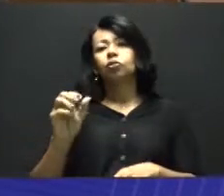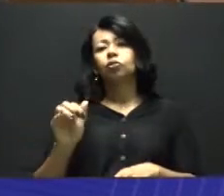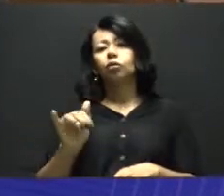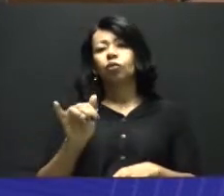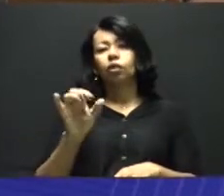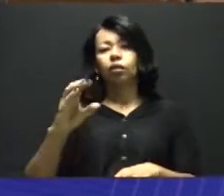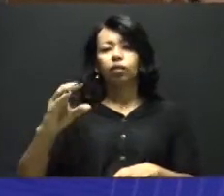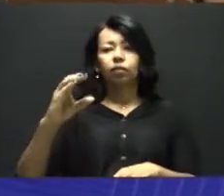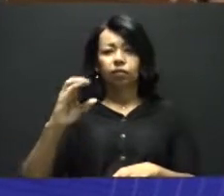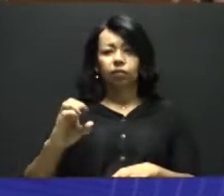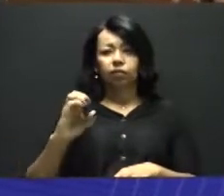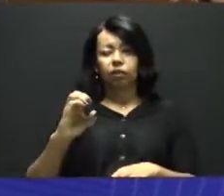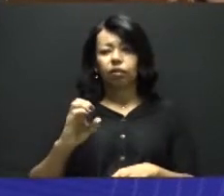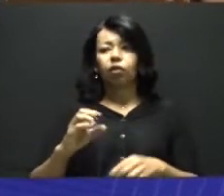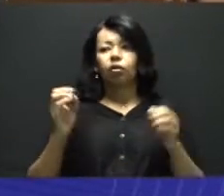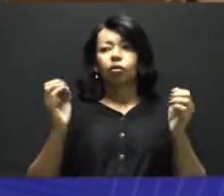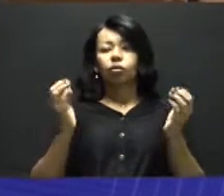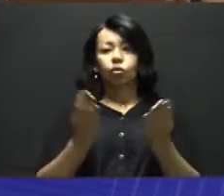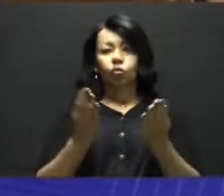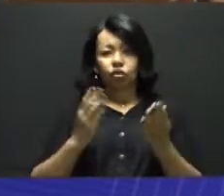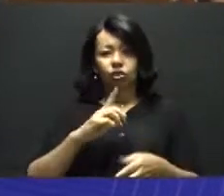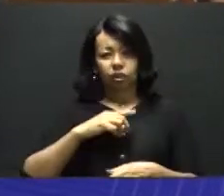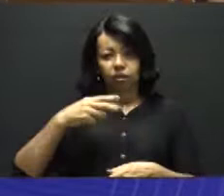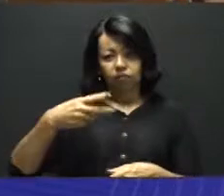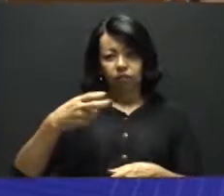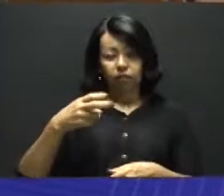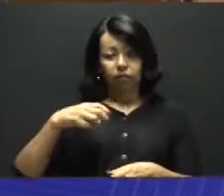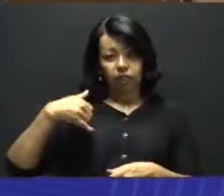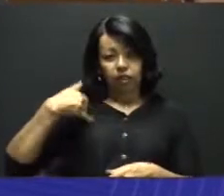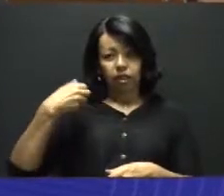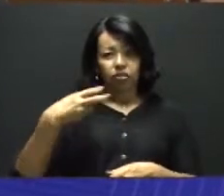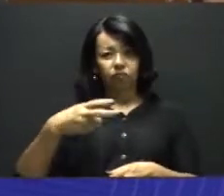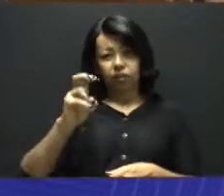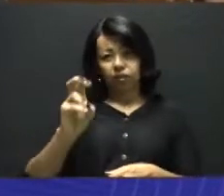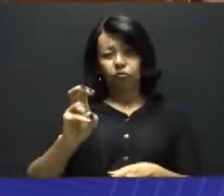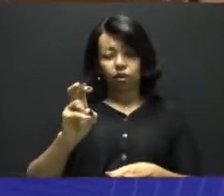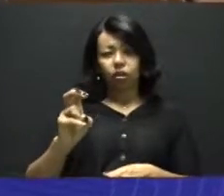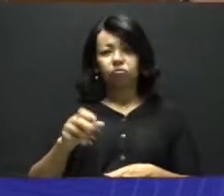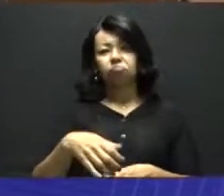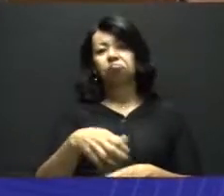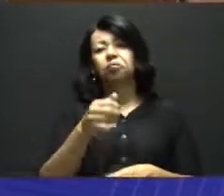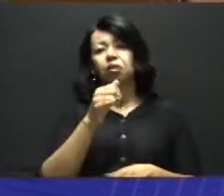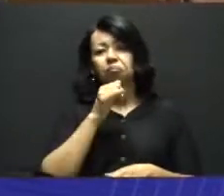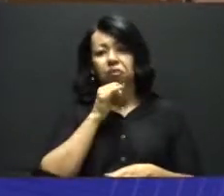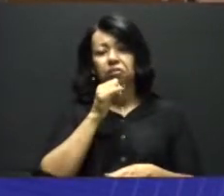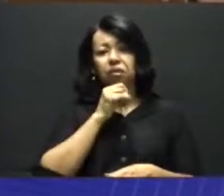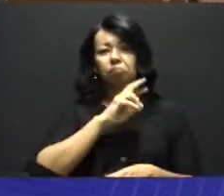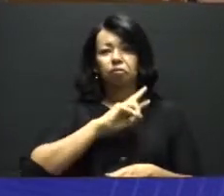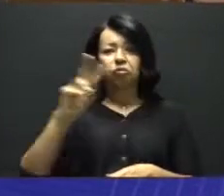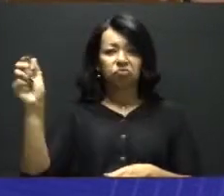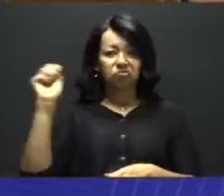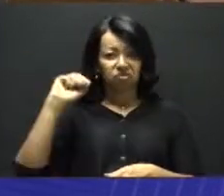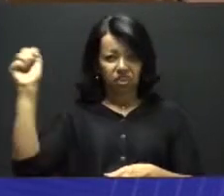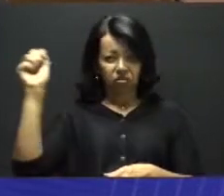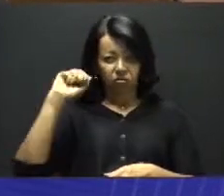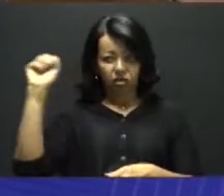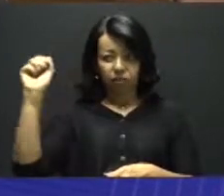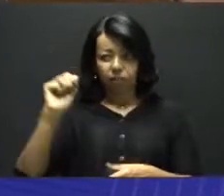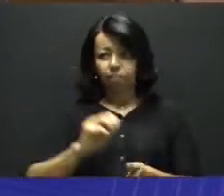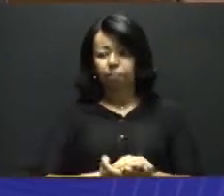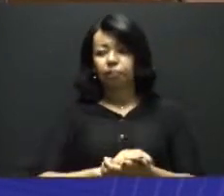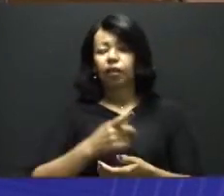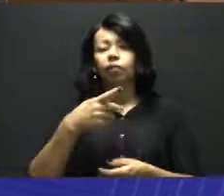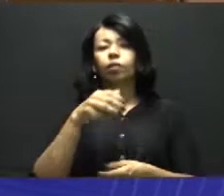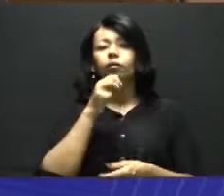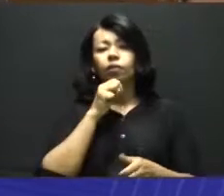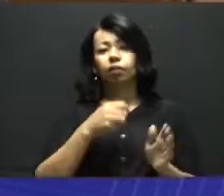tem hoje 25 anos e é considerado um exemplo de superação e vitória pelo